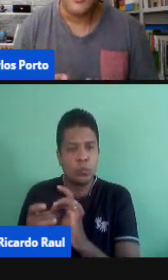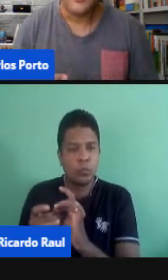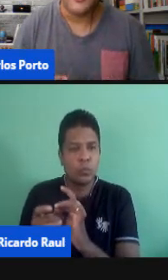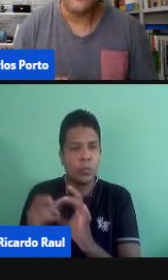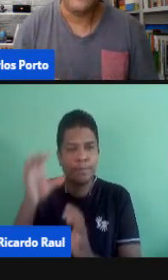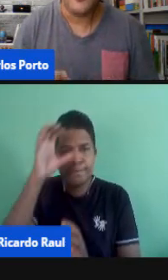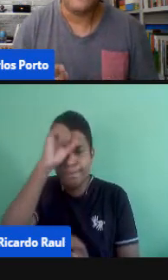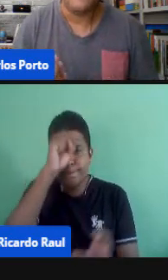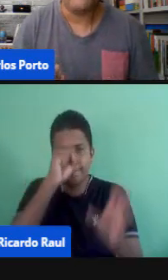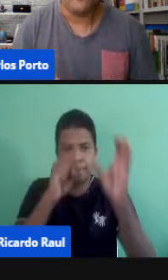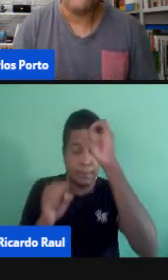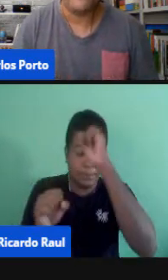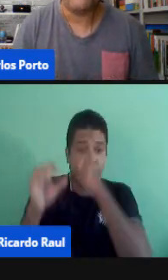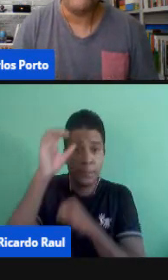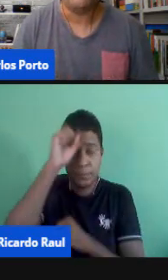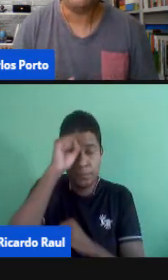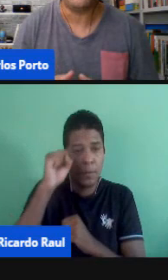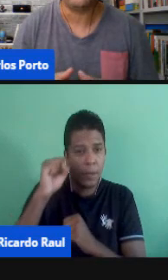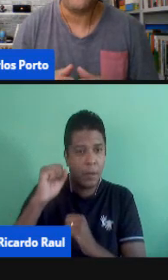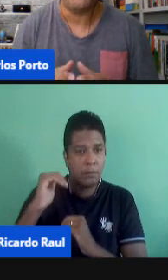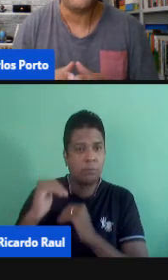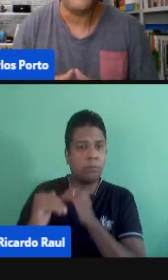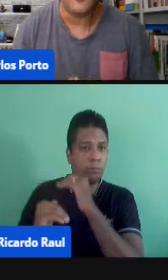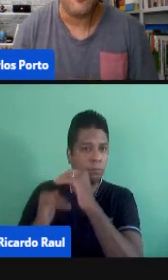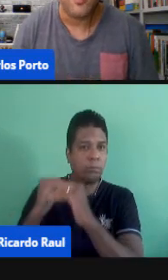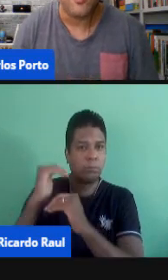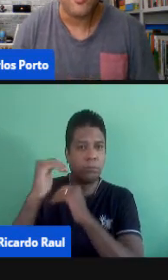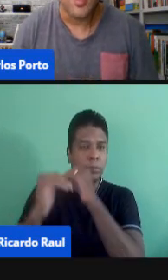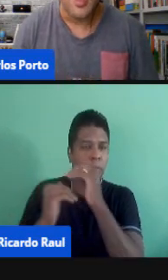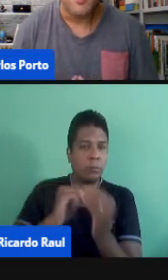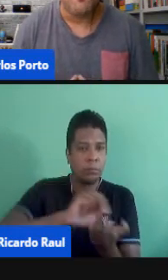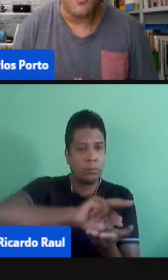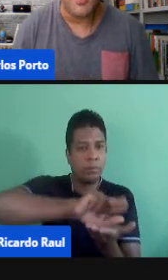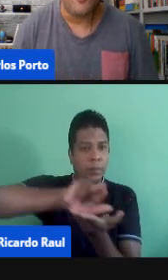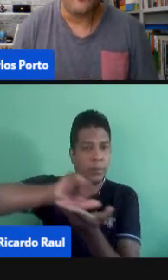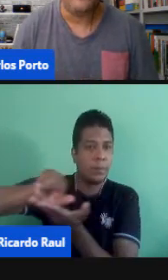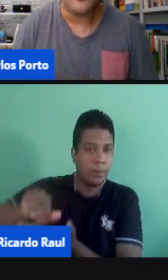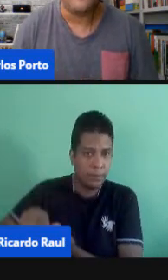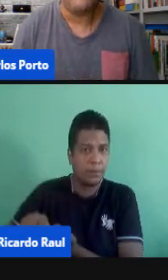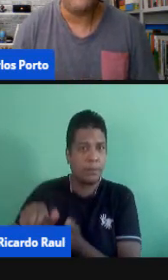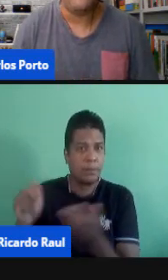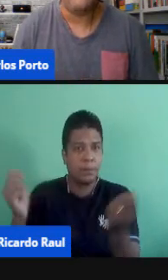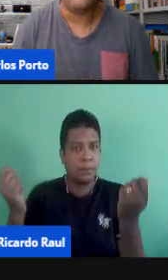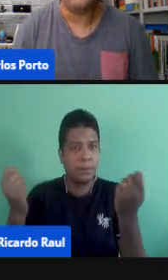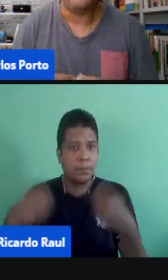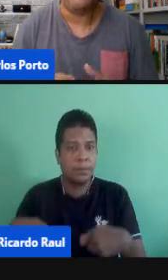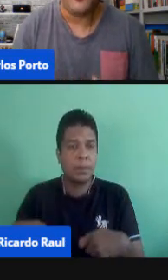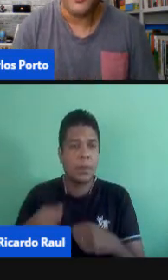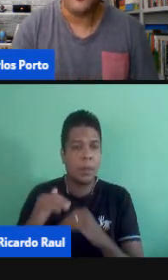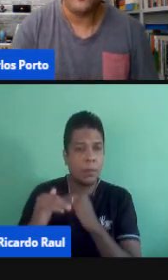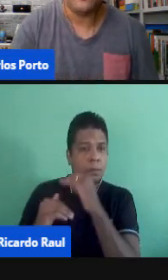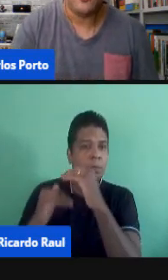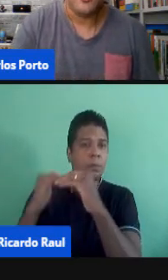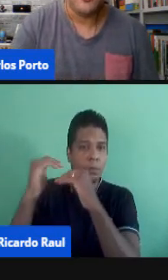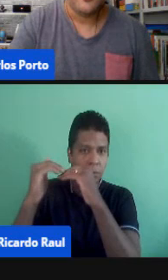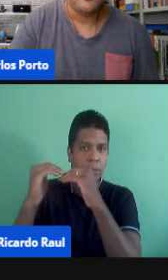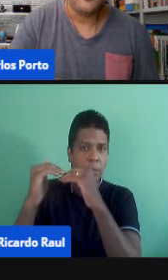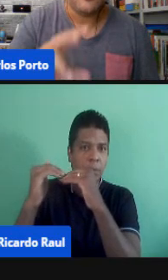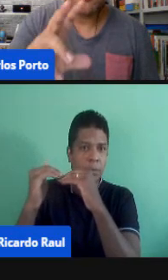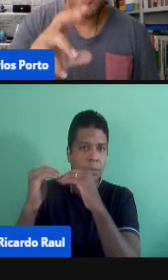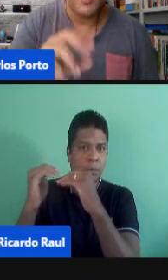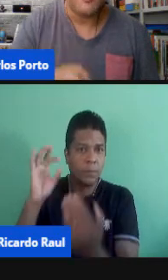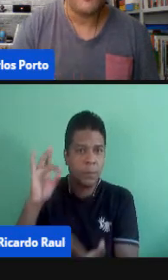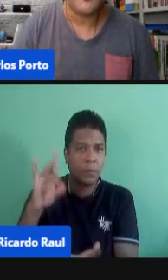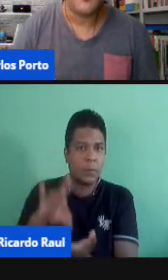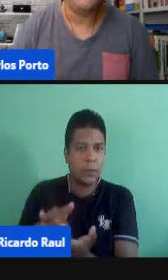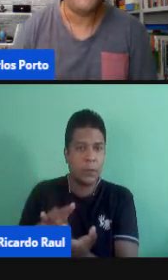aprendizados, eles desenvolvem as múltiplas competências para um desenvolvimento pleno. E